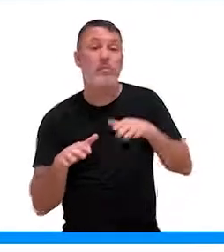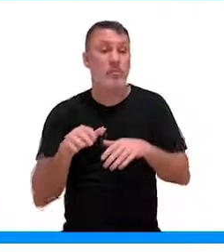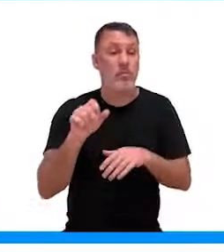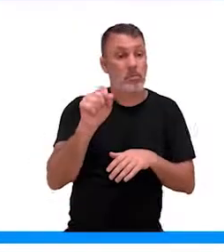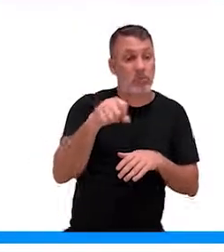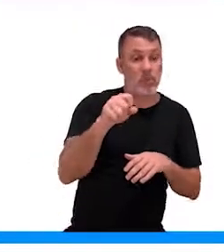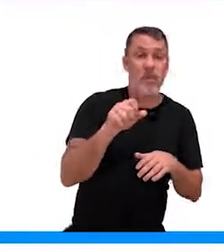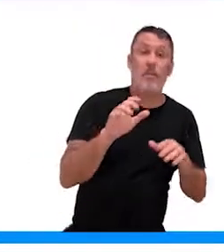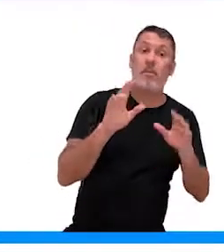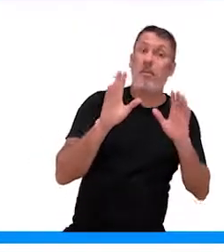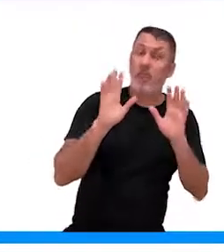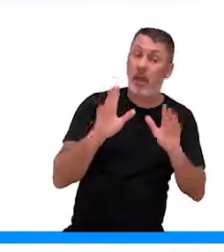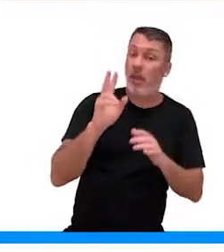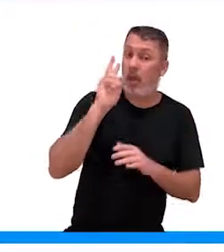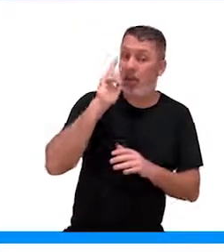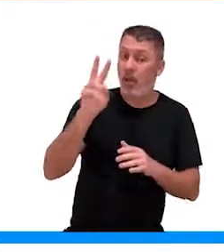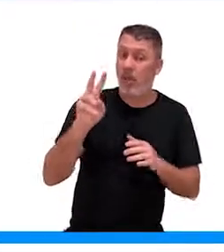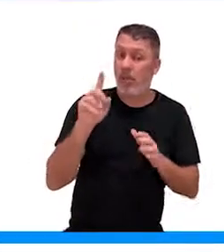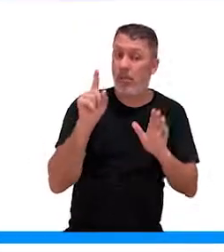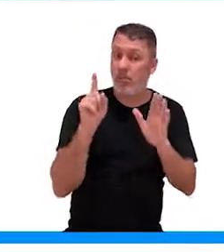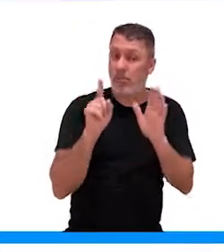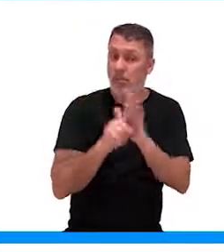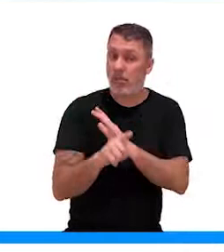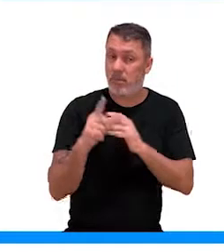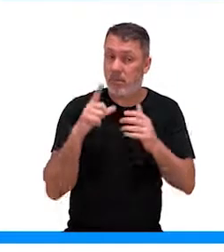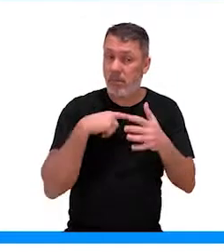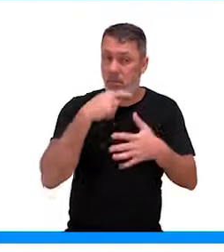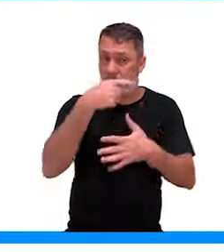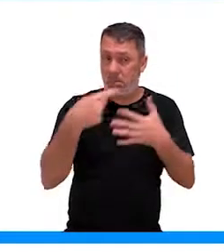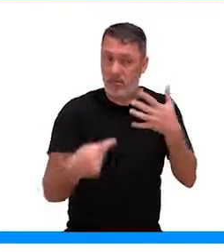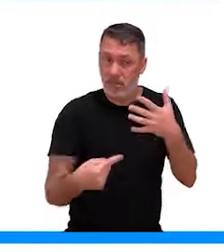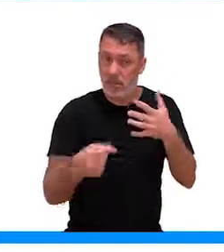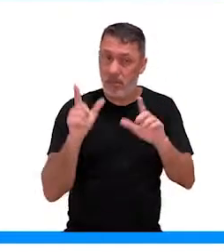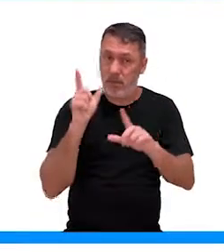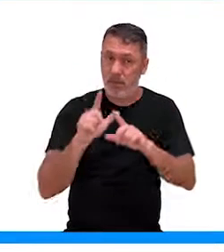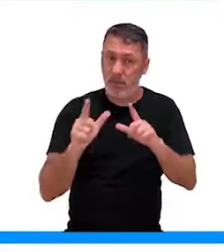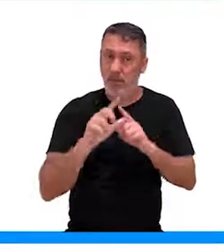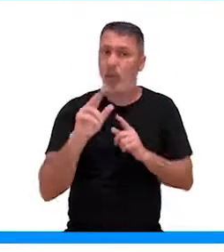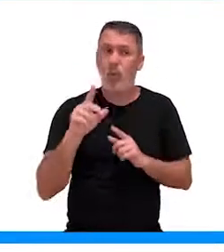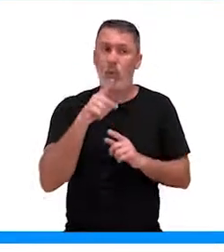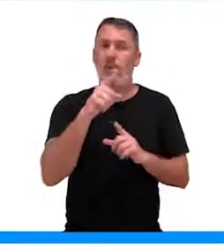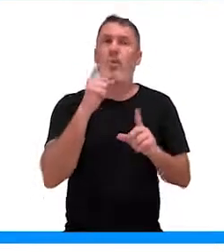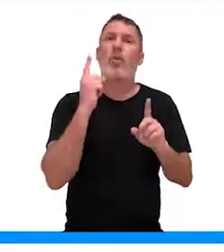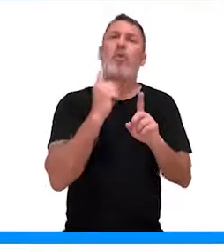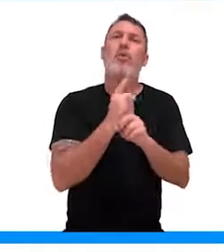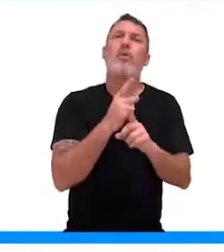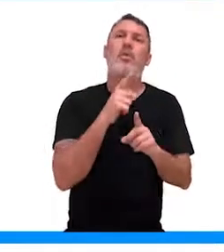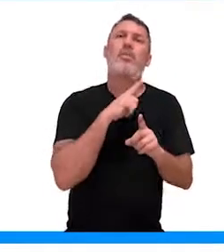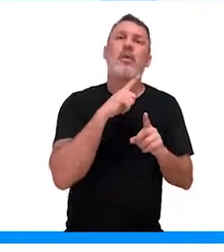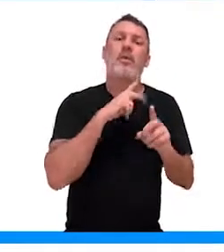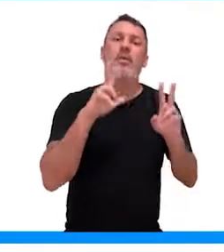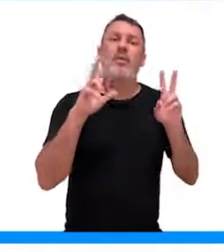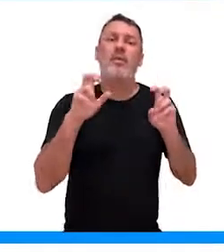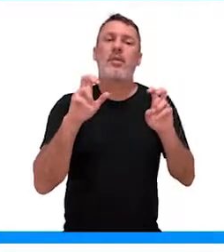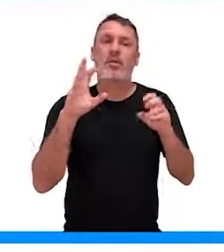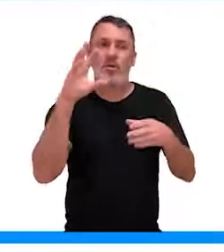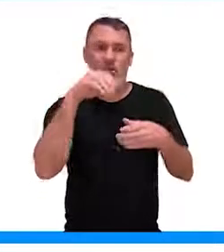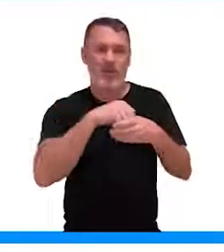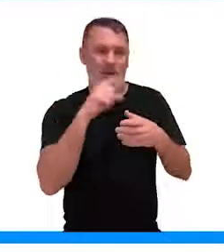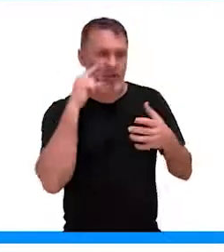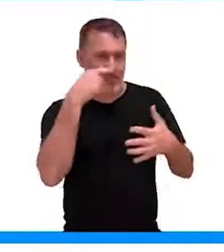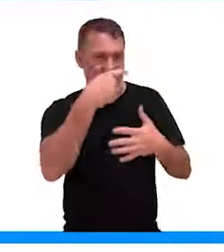isso, só que preste atenção aqui. Tá? Você não vai encontrar esse termo direto